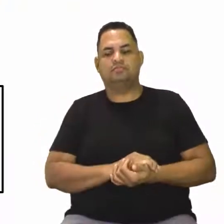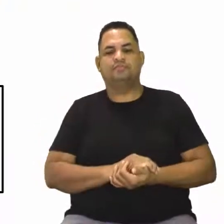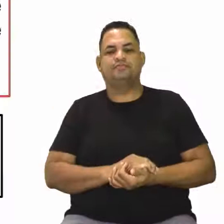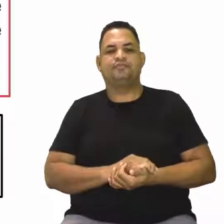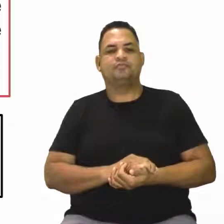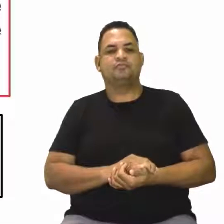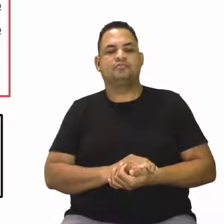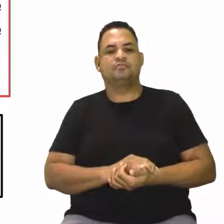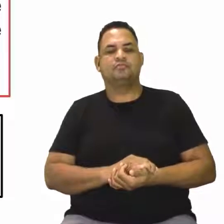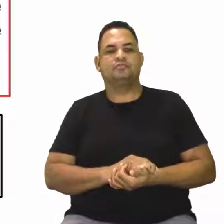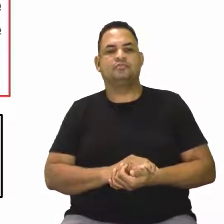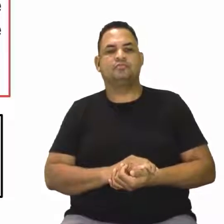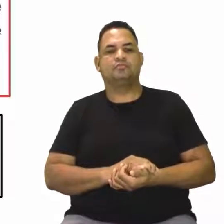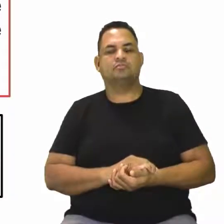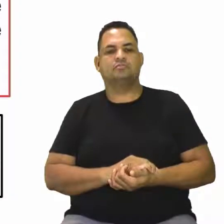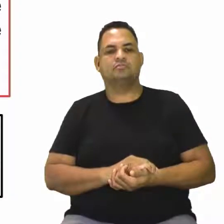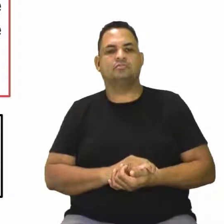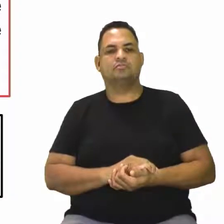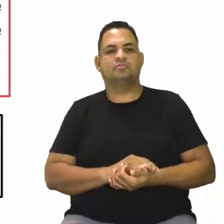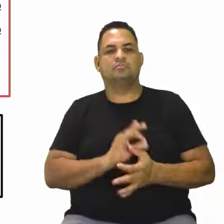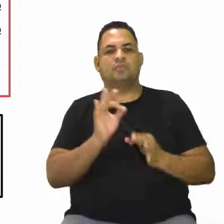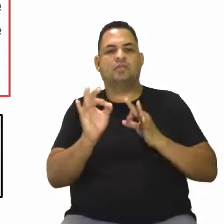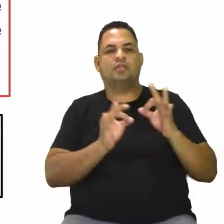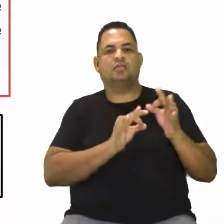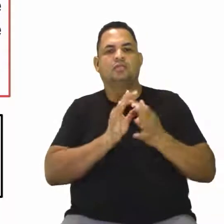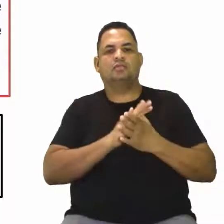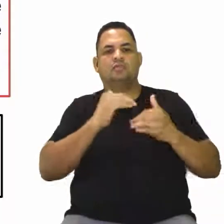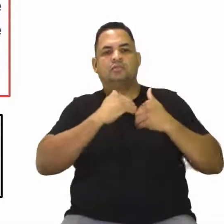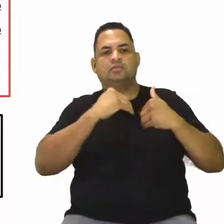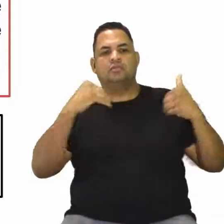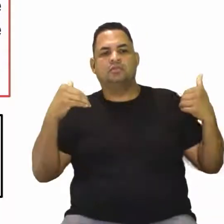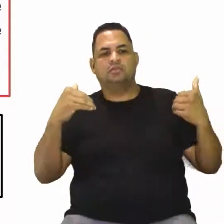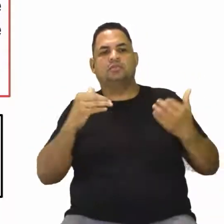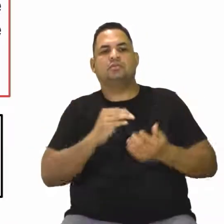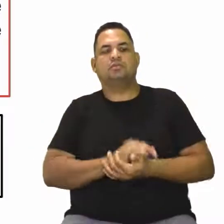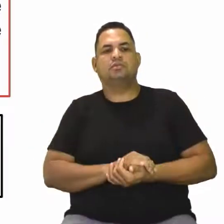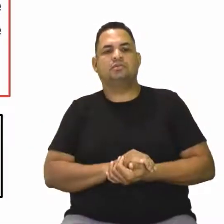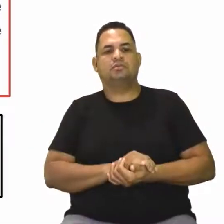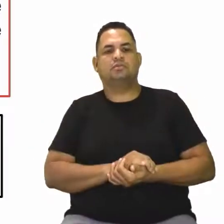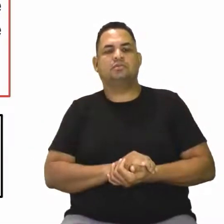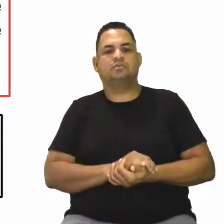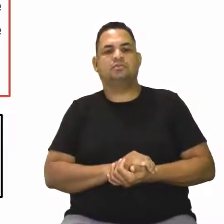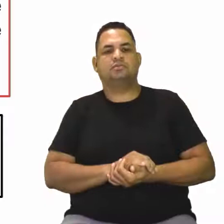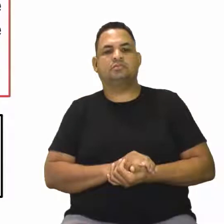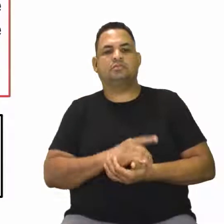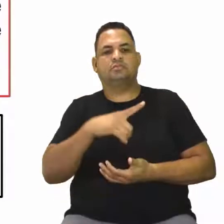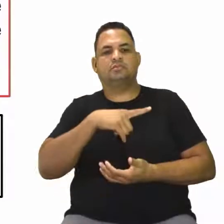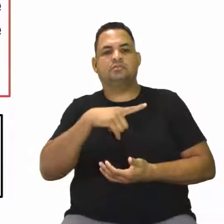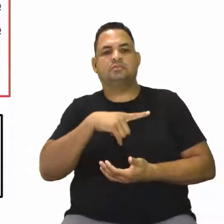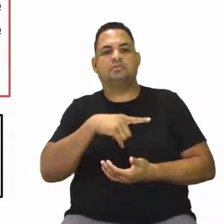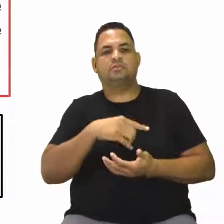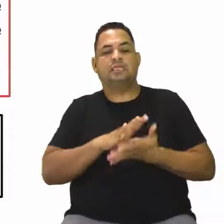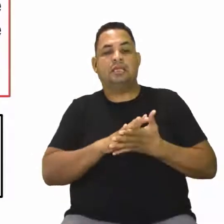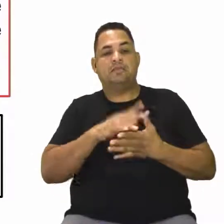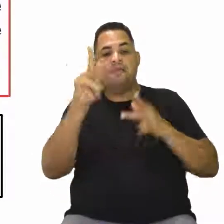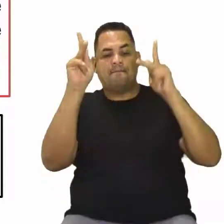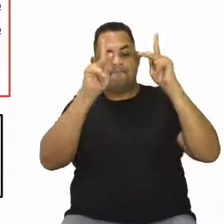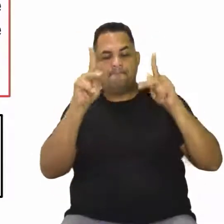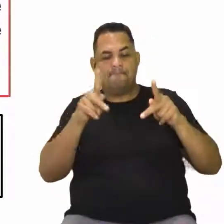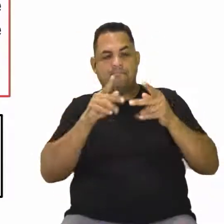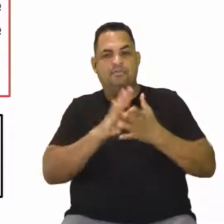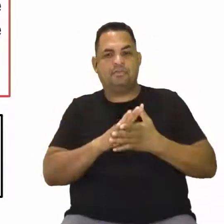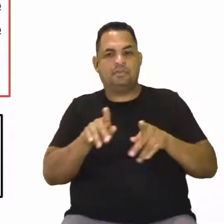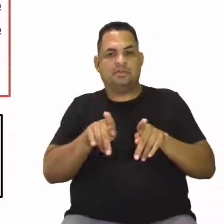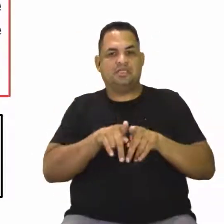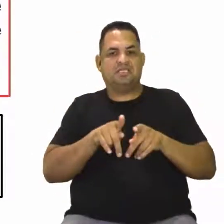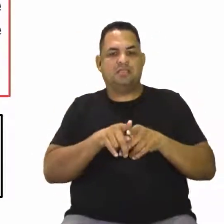independência. Fechou? Formas de ruptura. Aí houve a ruptura pacífica e